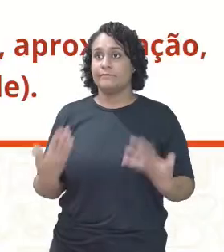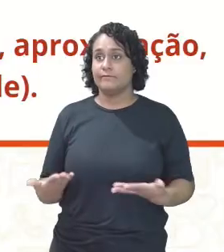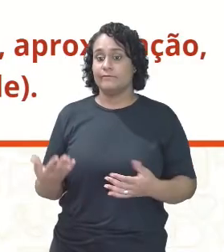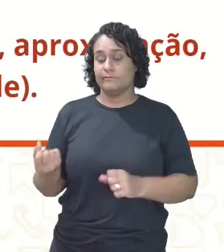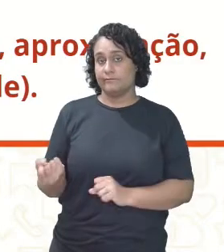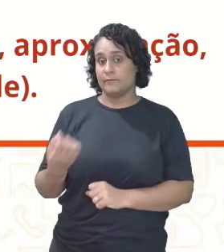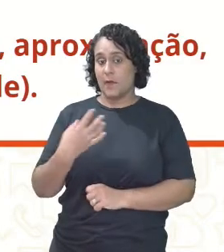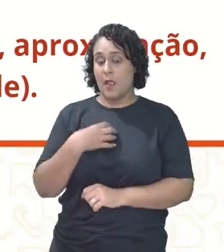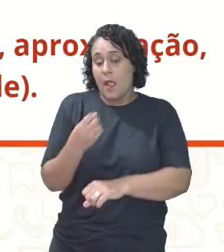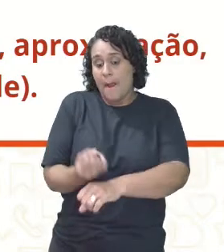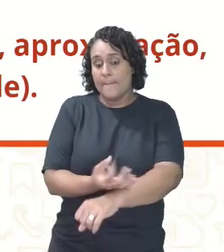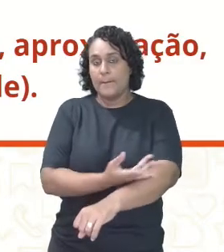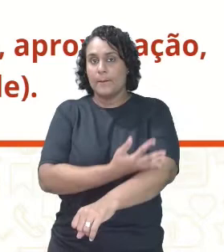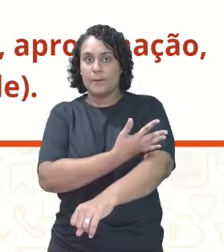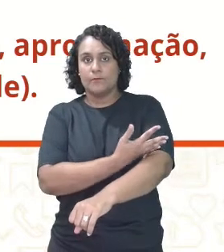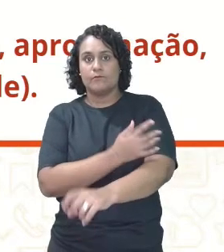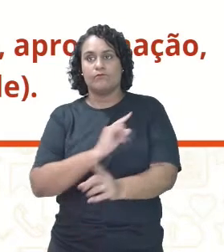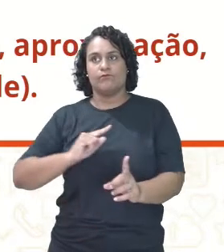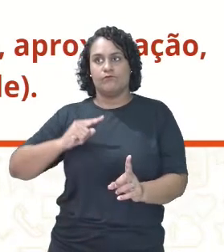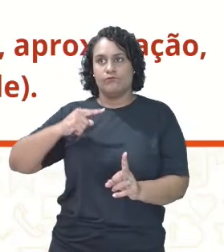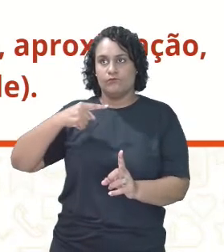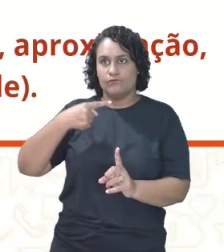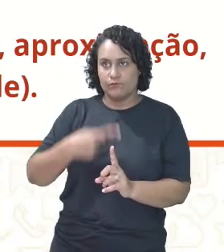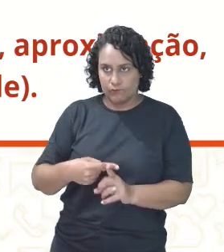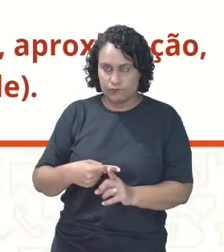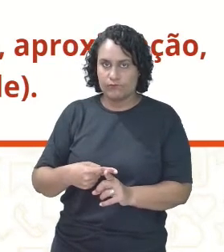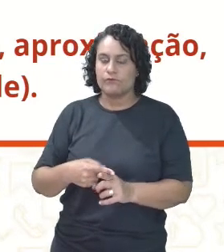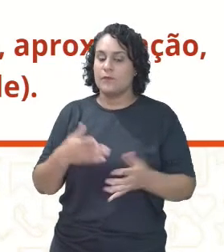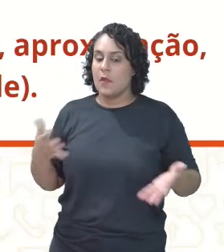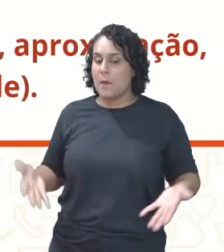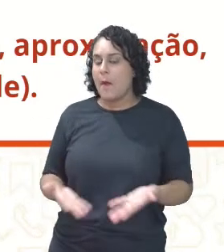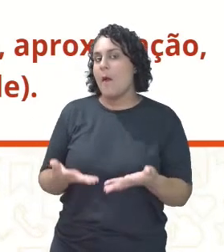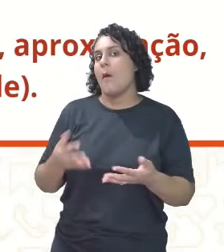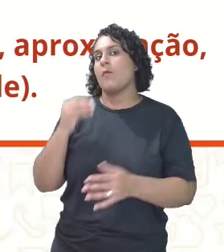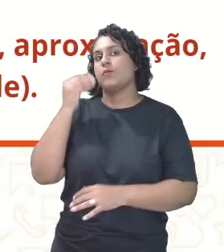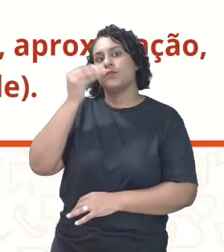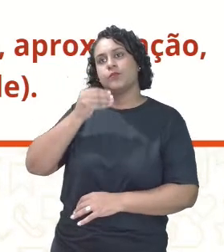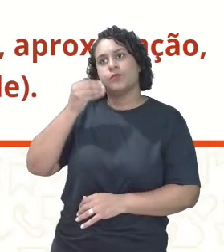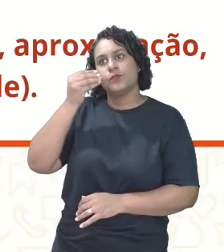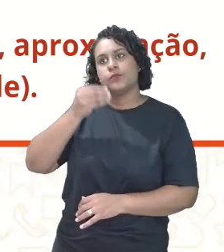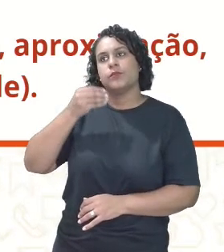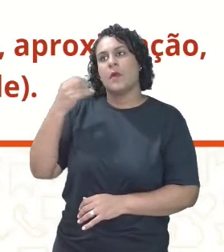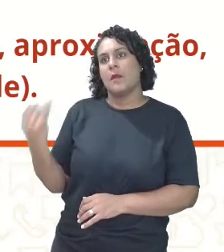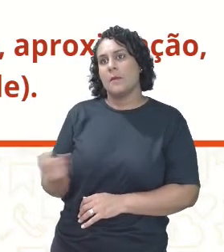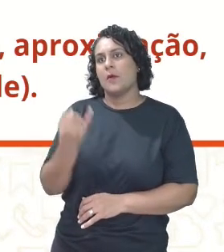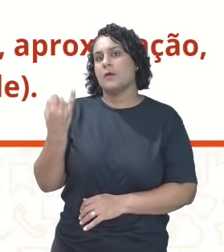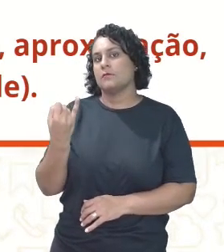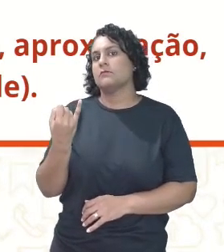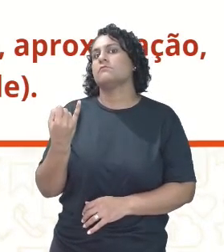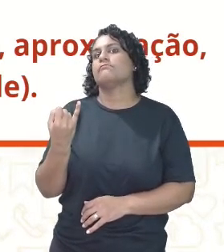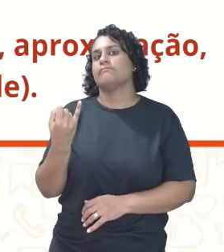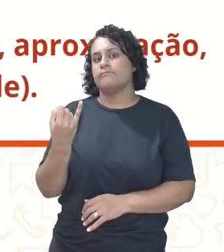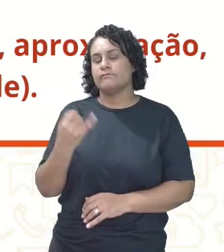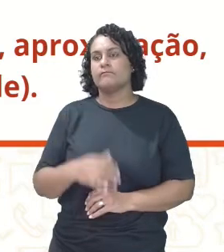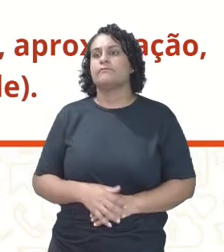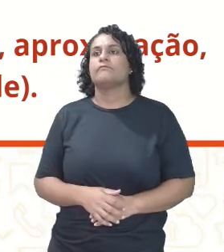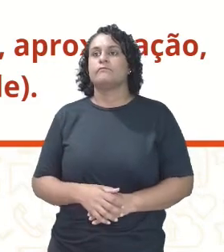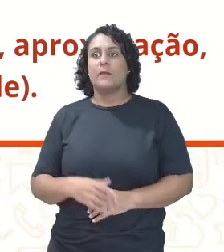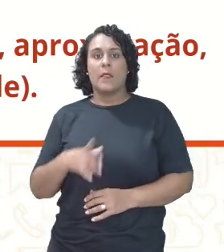Então, as emoções positivas, propiciadas por experiências significativas que podem